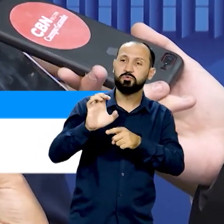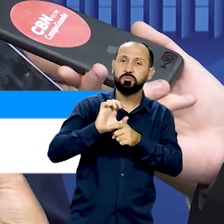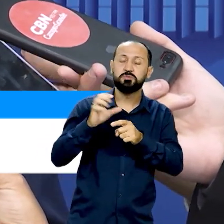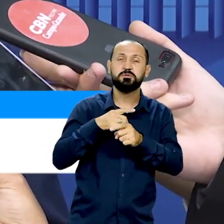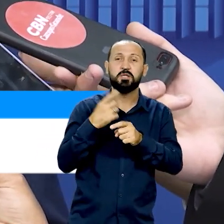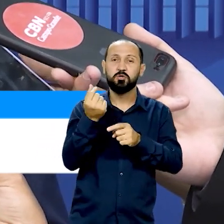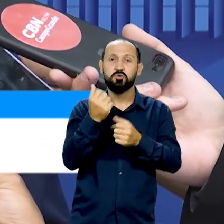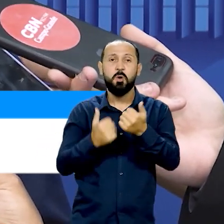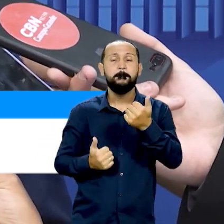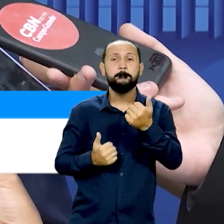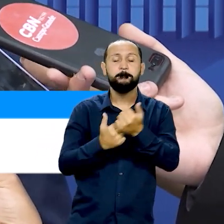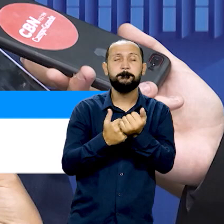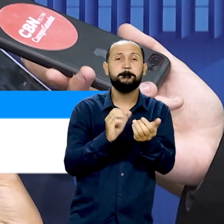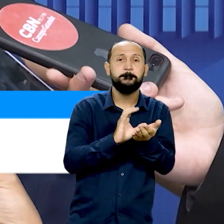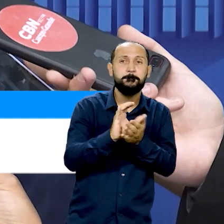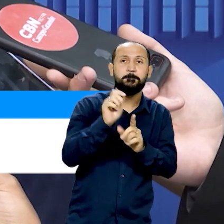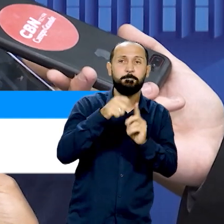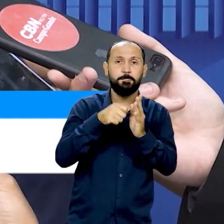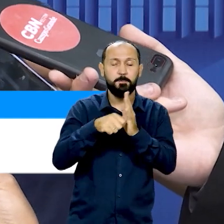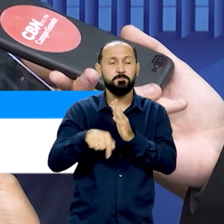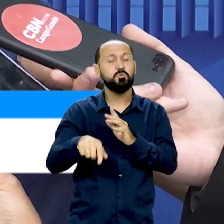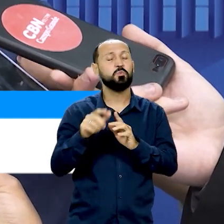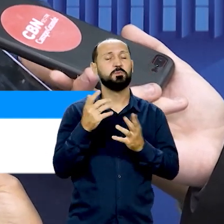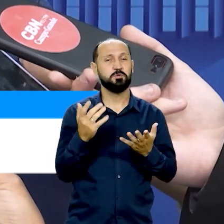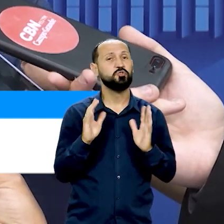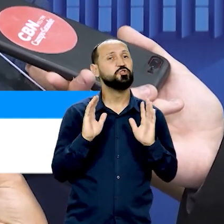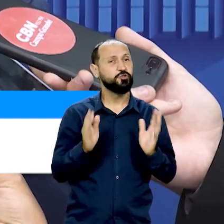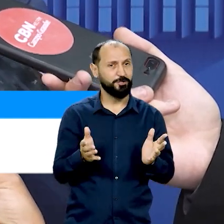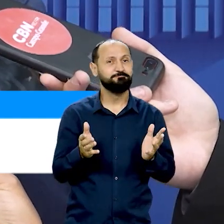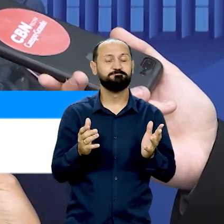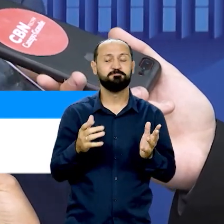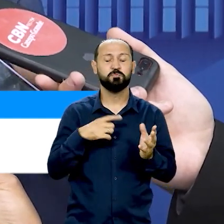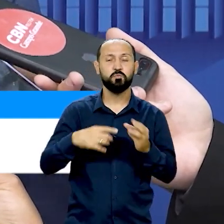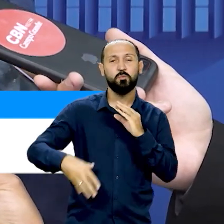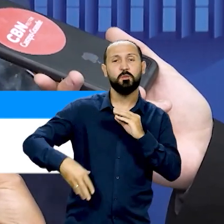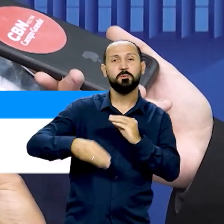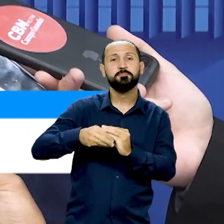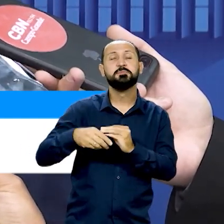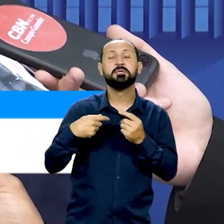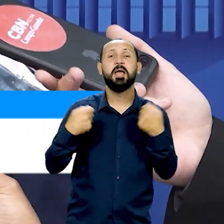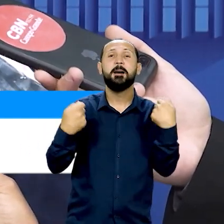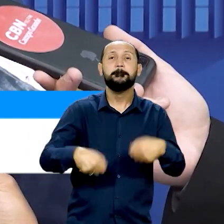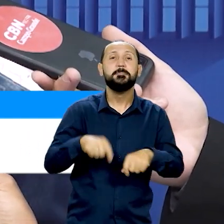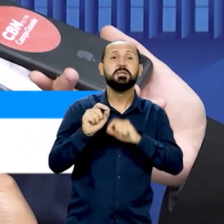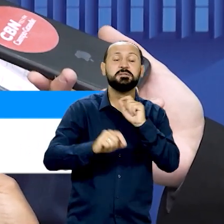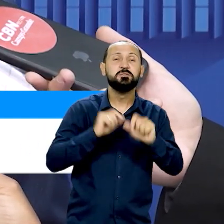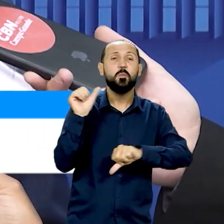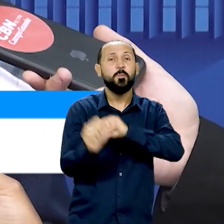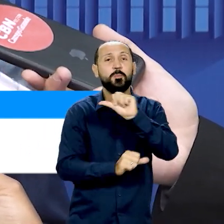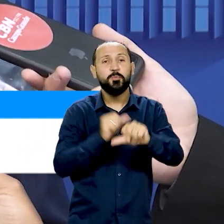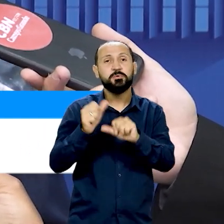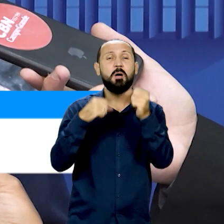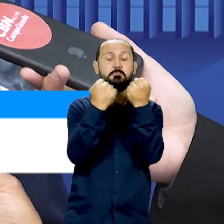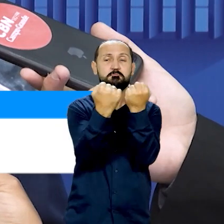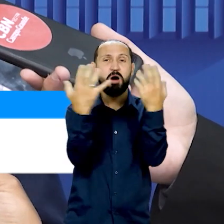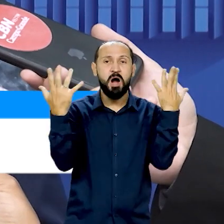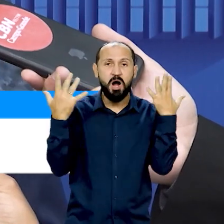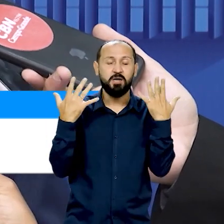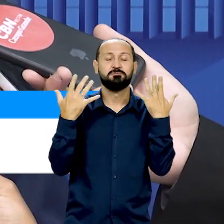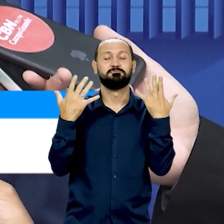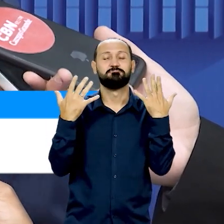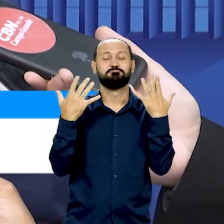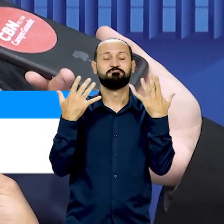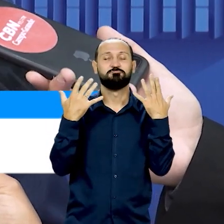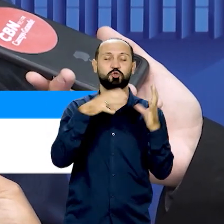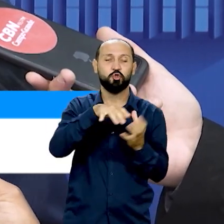estado fez um aporte financeiro mensal para o transporte público municipal. Nós aliamos isso à necessidade de nós termos um meio